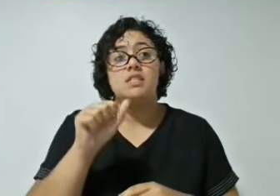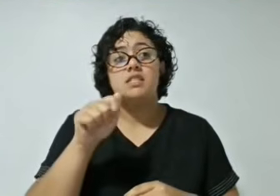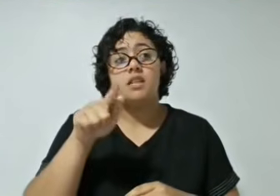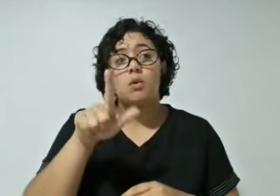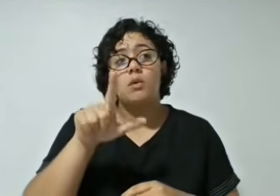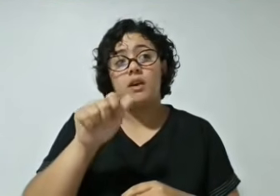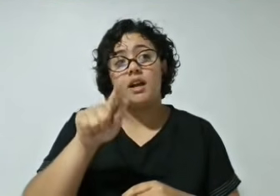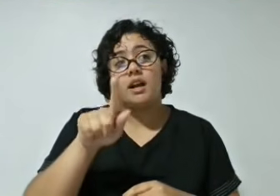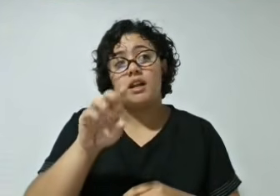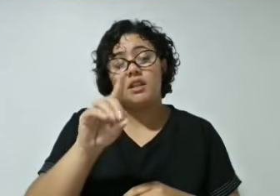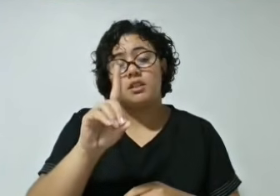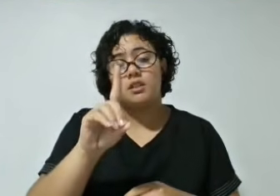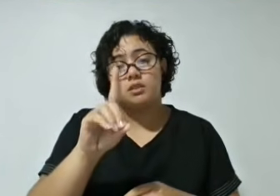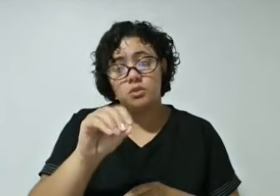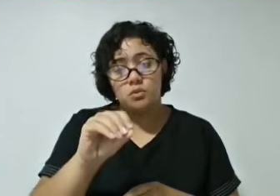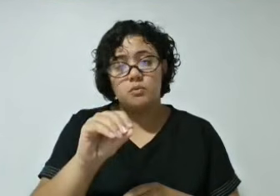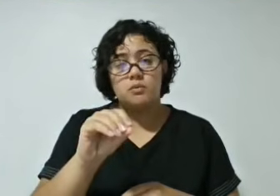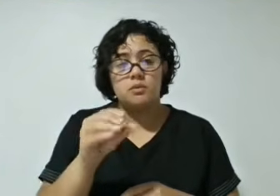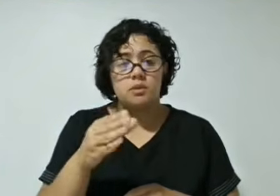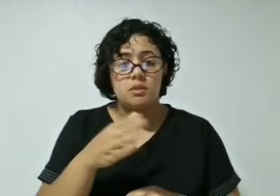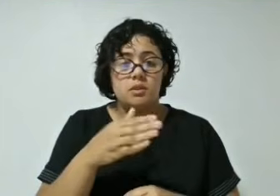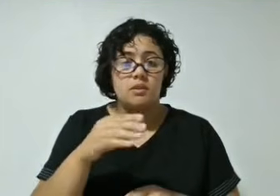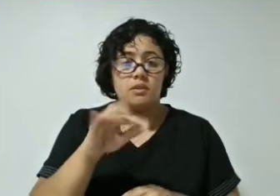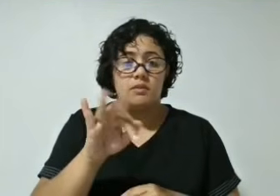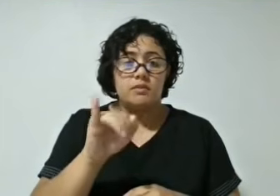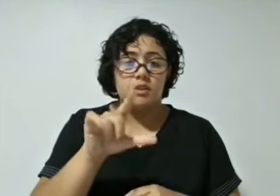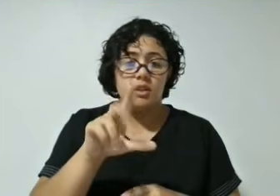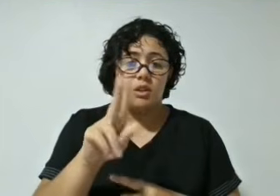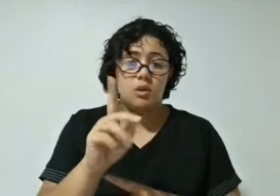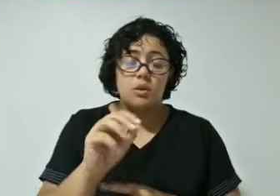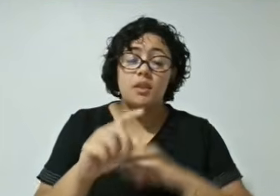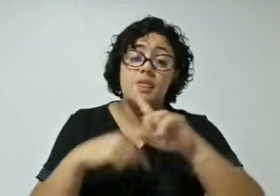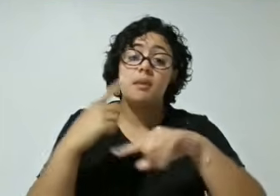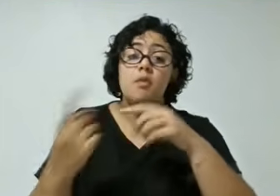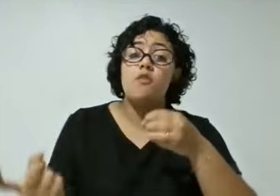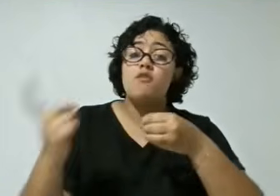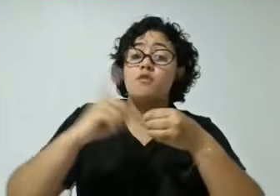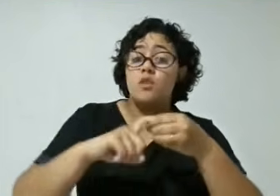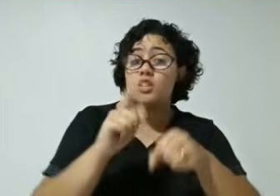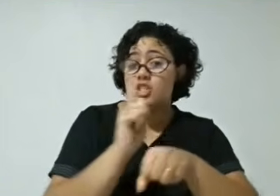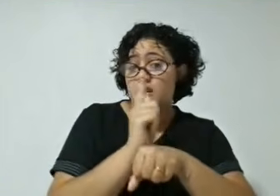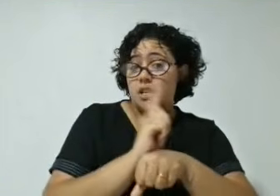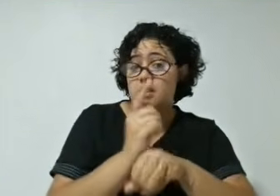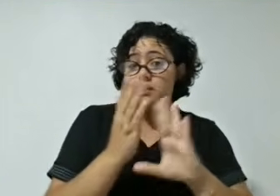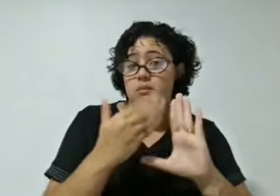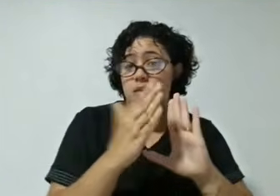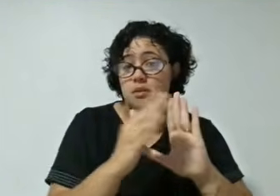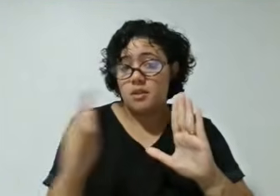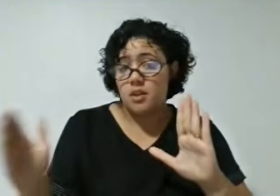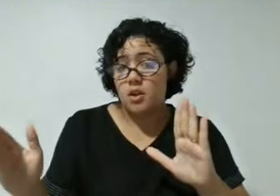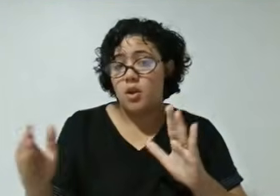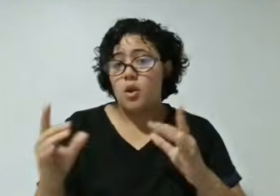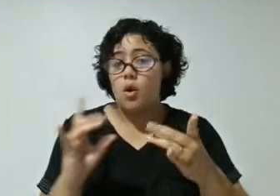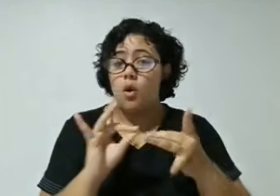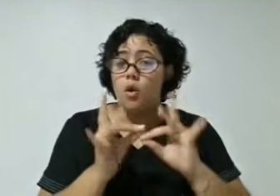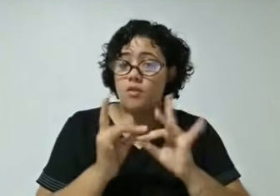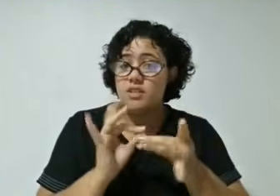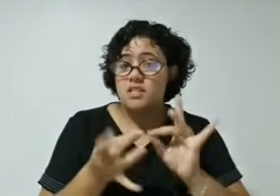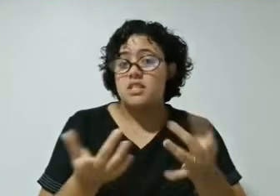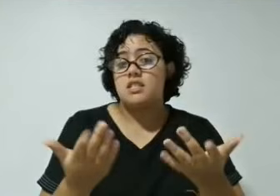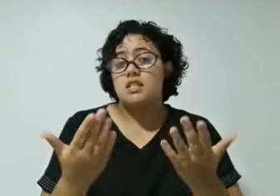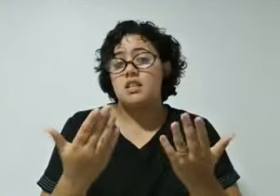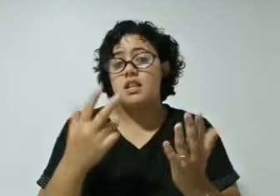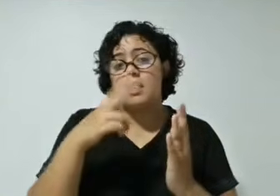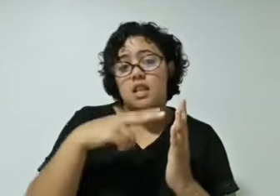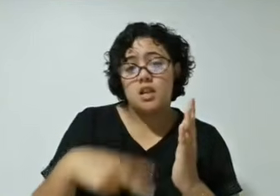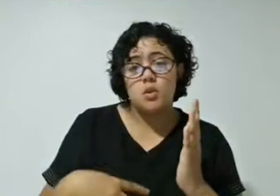voltei para a gerência de bibliotecas e lá eu fazia oficinas de promoção da leitura e coordenava as bibliotecas regionais que